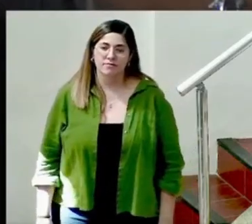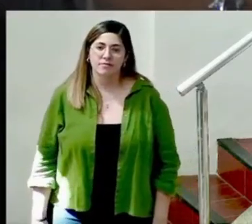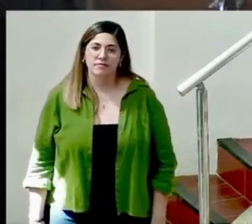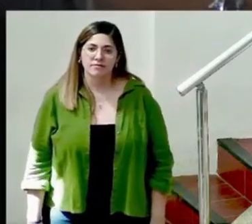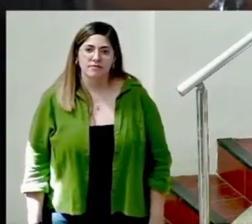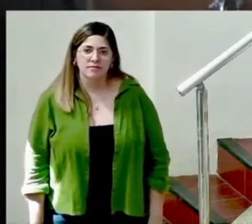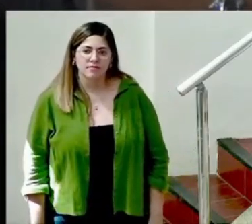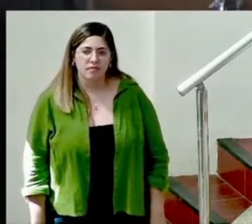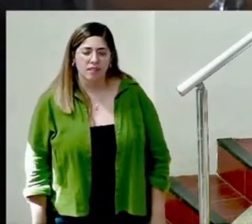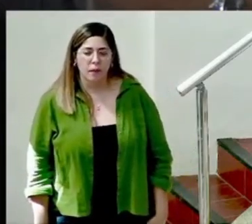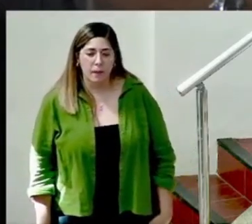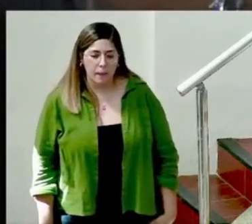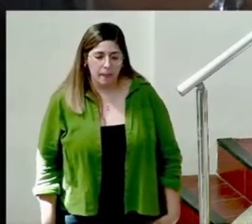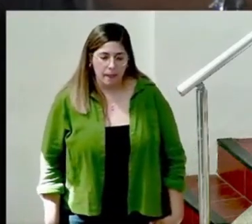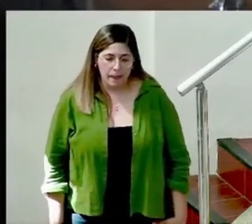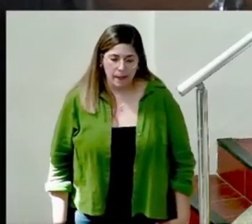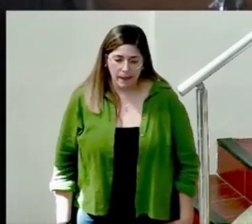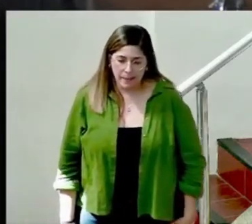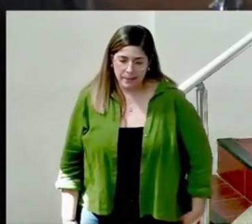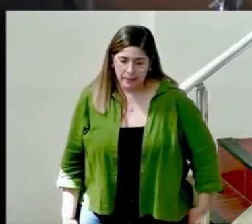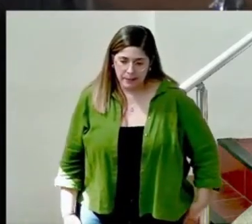posições de